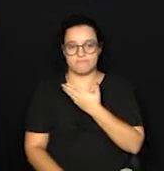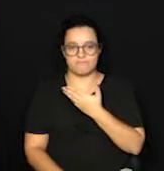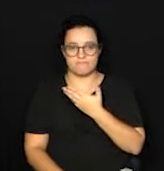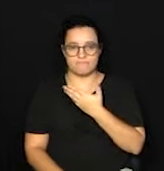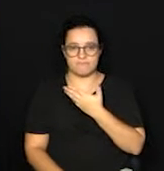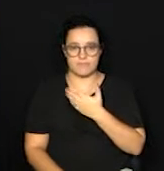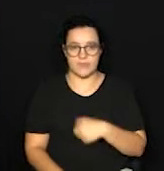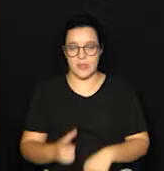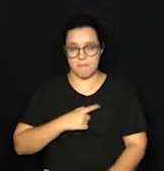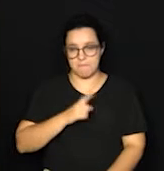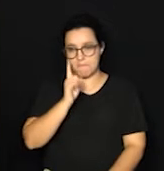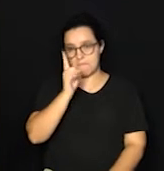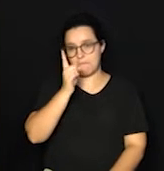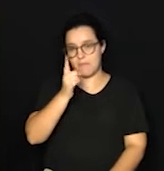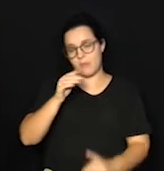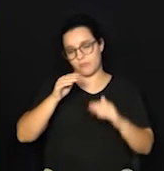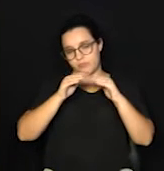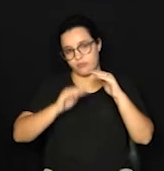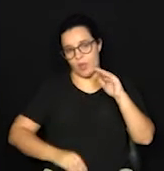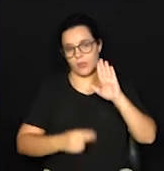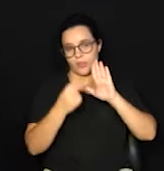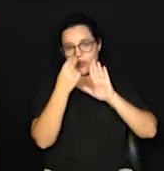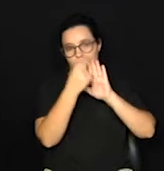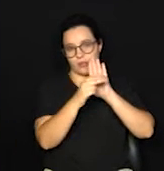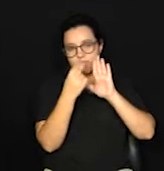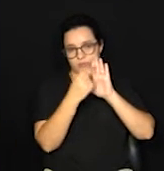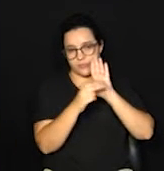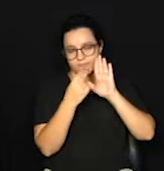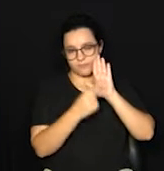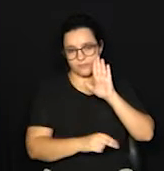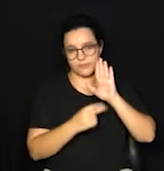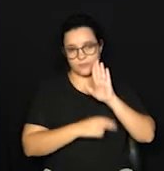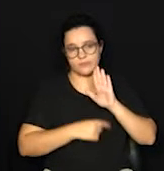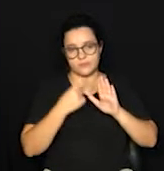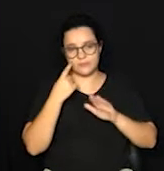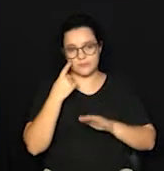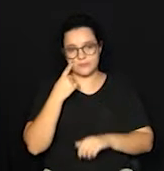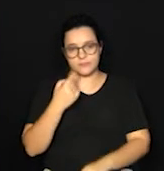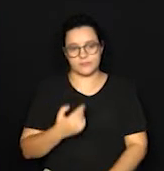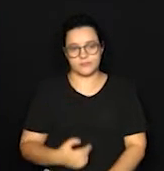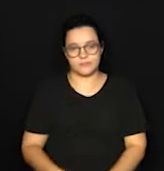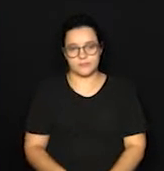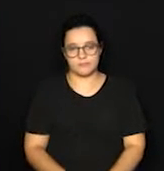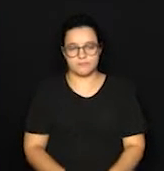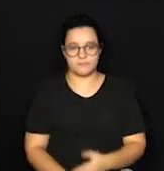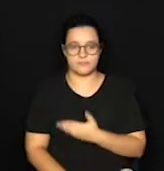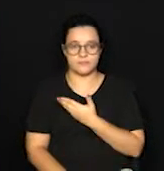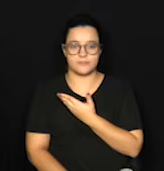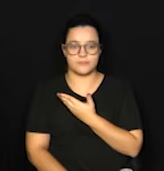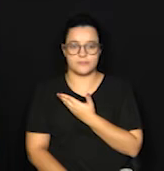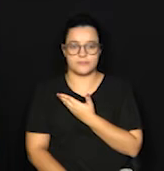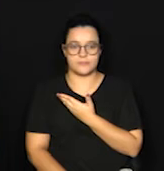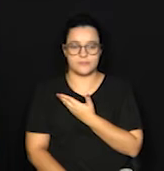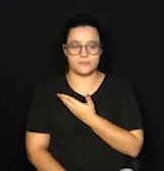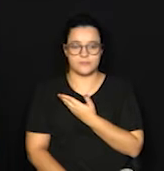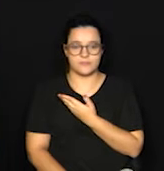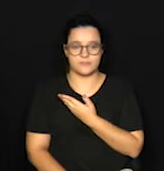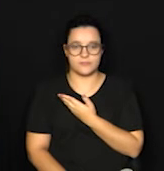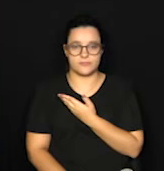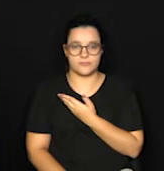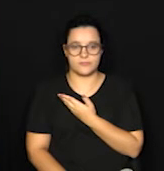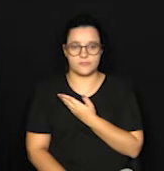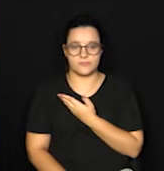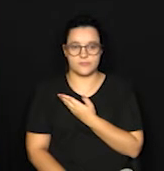de 1.000 casos: Engenheiro Coelho, com 934, Santo Antônio de Posse, com